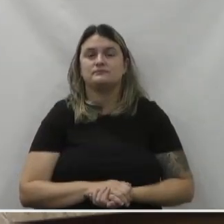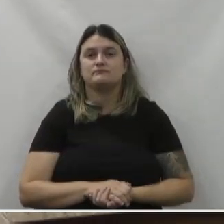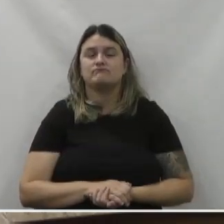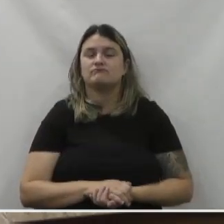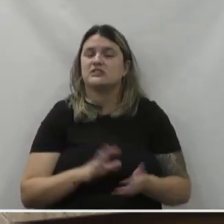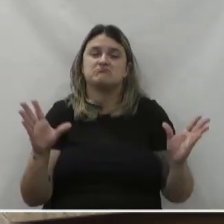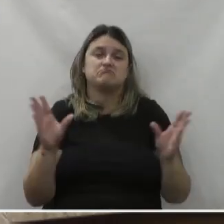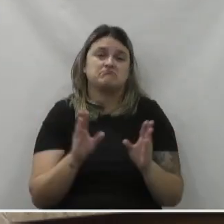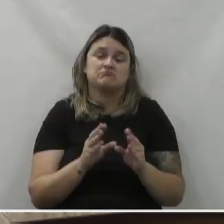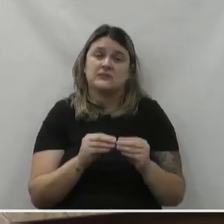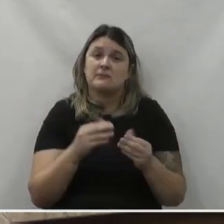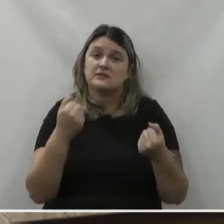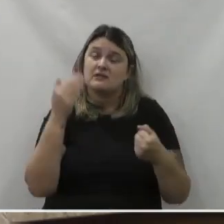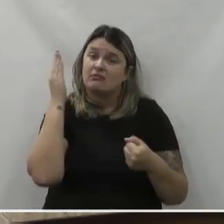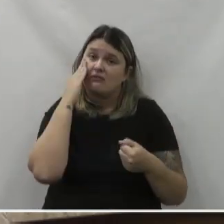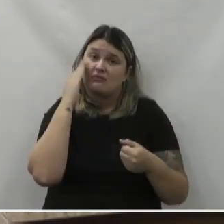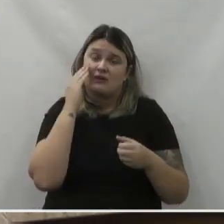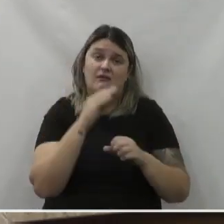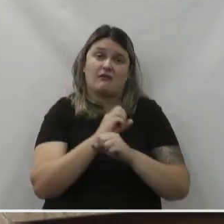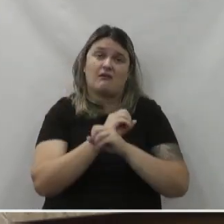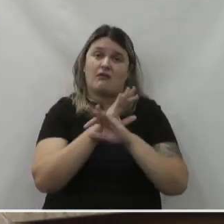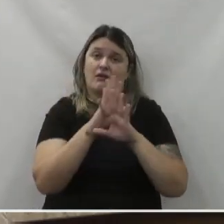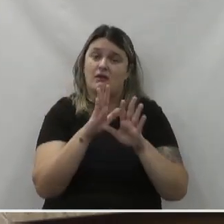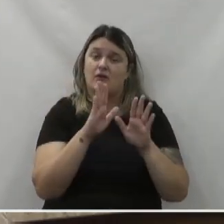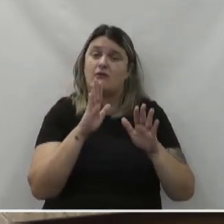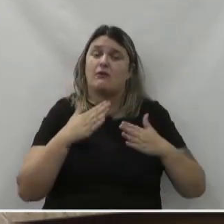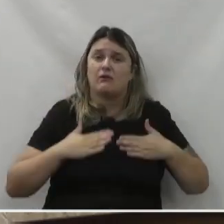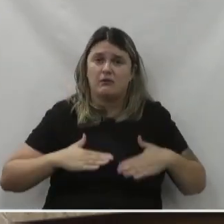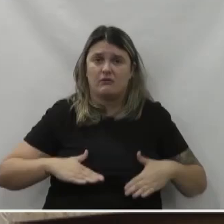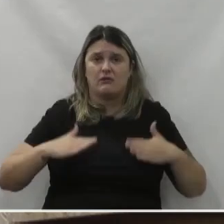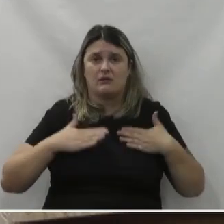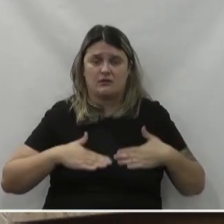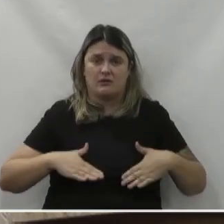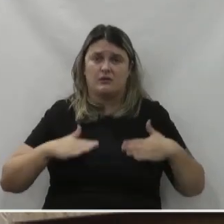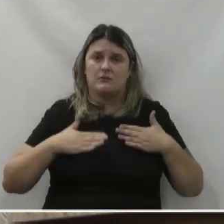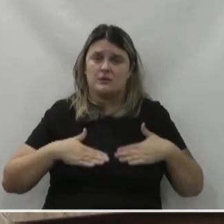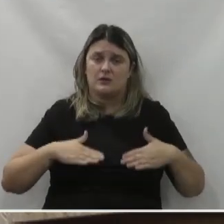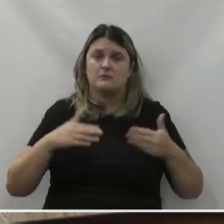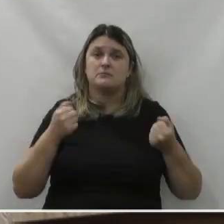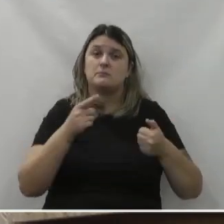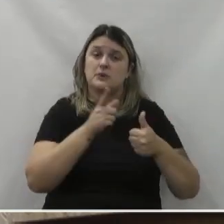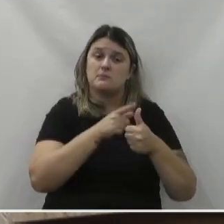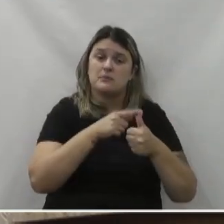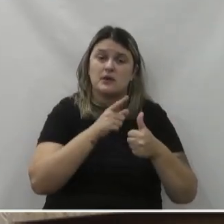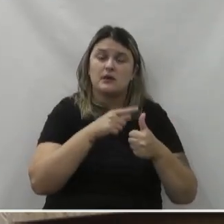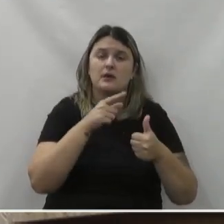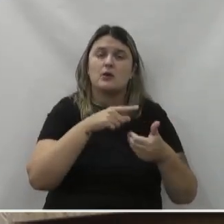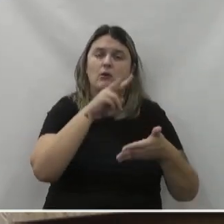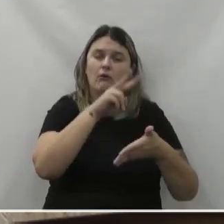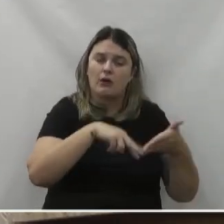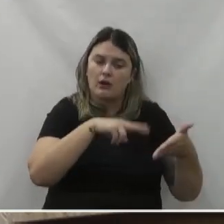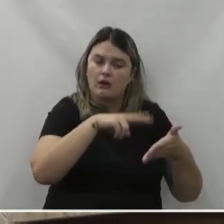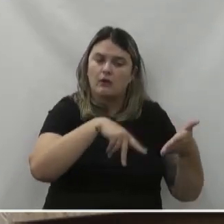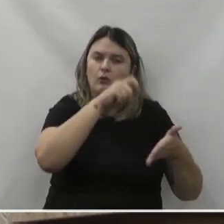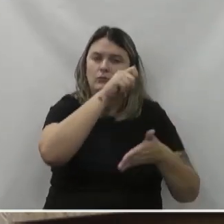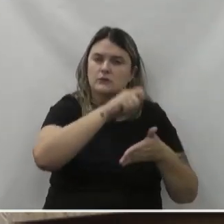Então é isso, pessoal. Vamos realmente tomar o conhecimento do contrato,